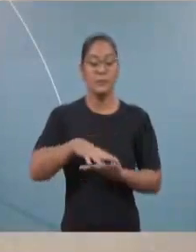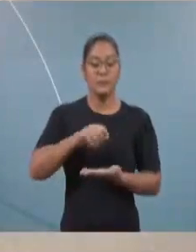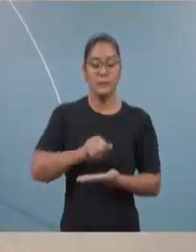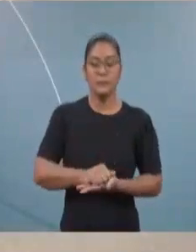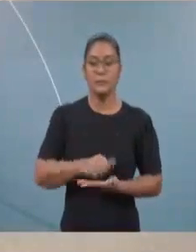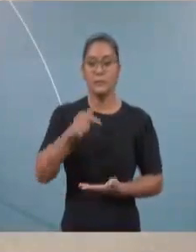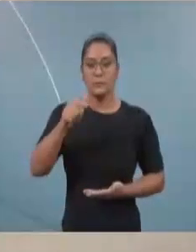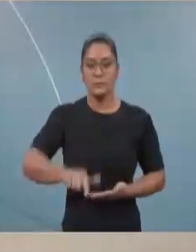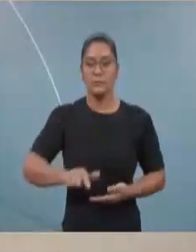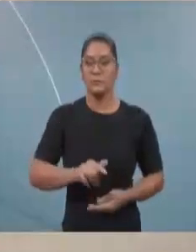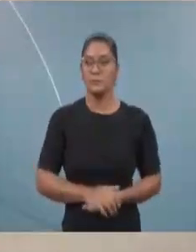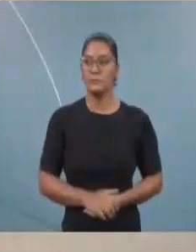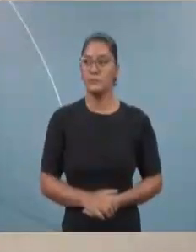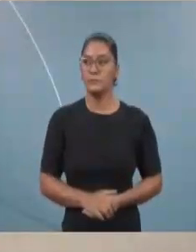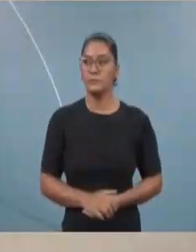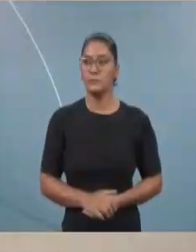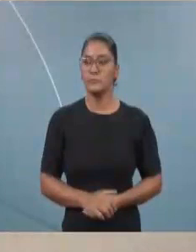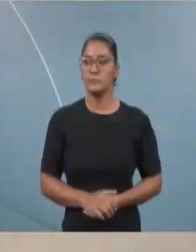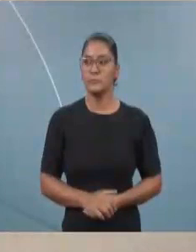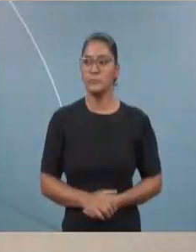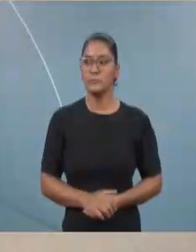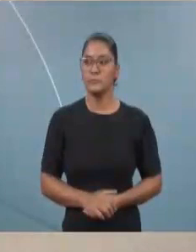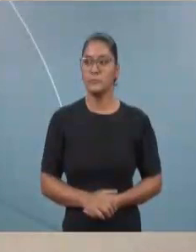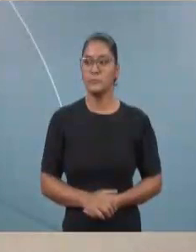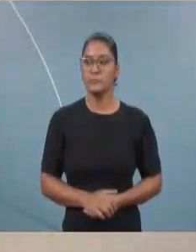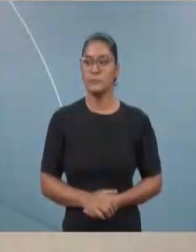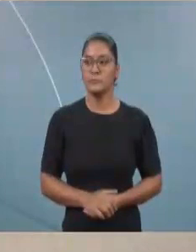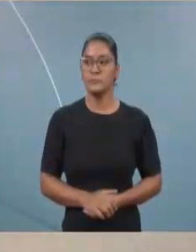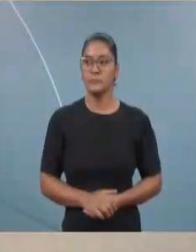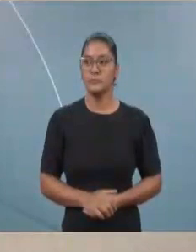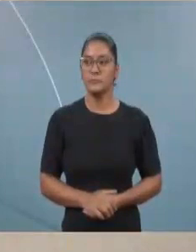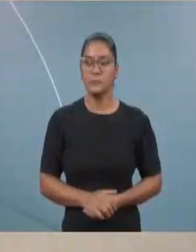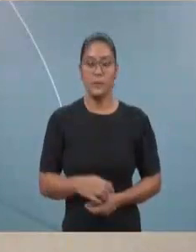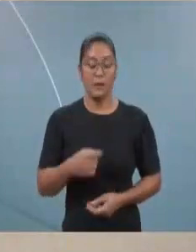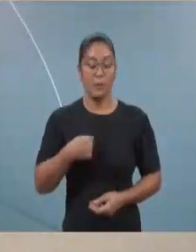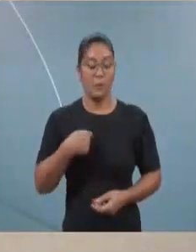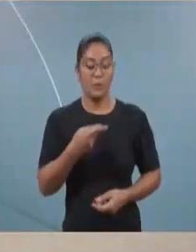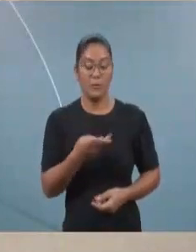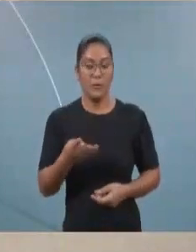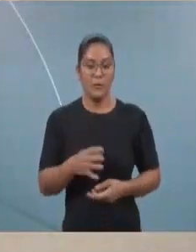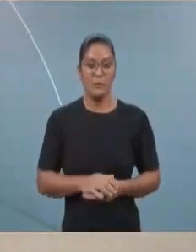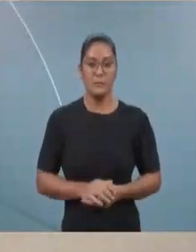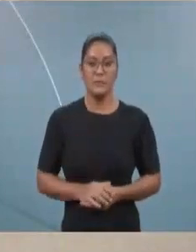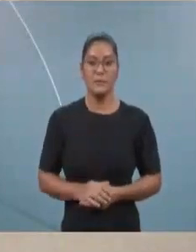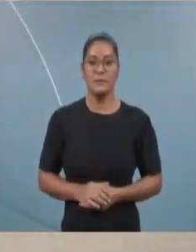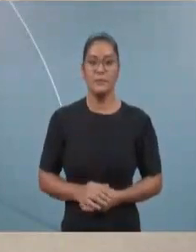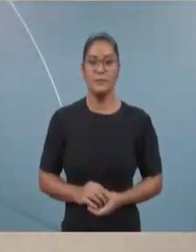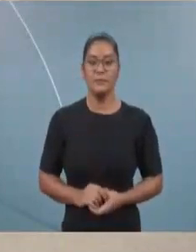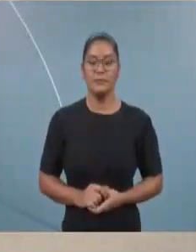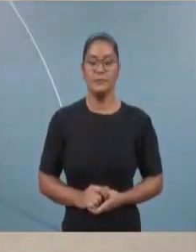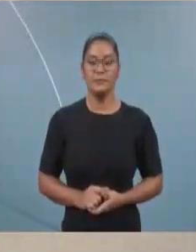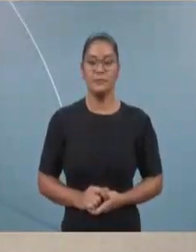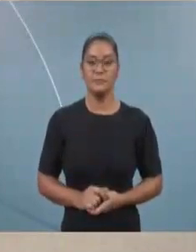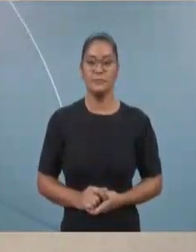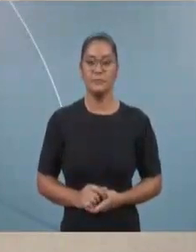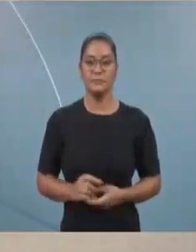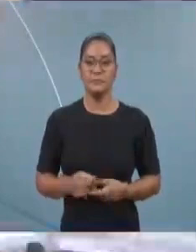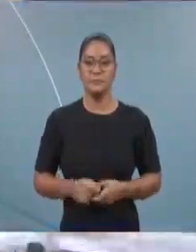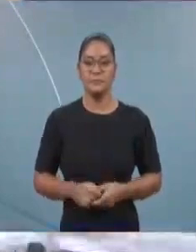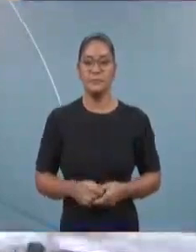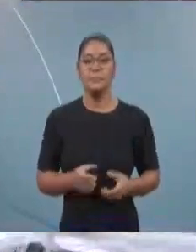novo deputada É só a senhora contar deputada não quem tem que contar é vossa excelência não sou eu não não tô PR já contei vossa excelência eu já contei